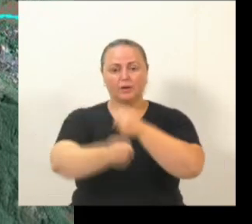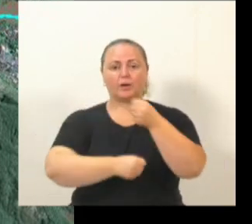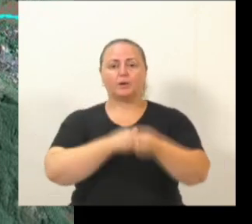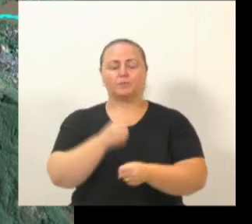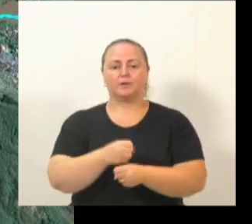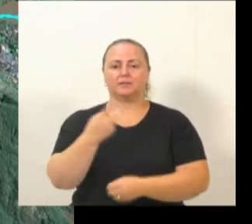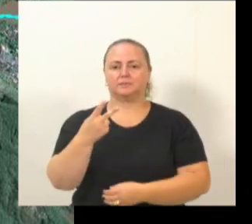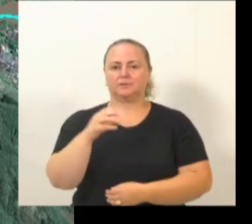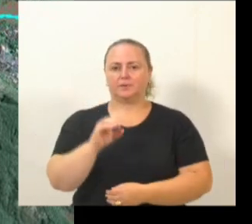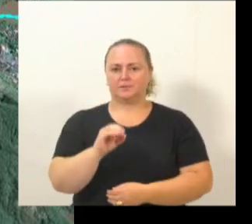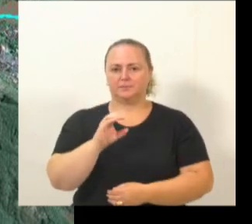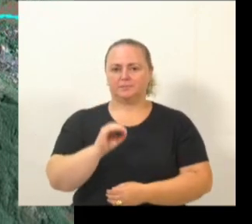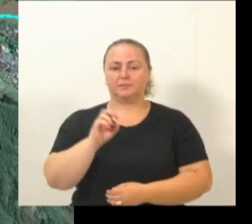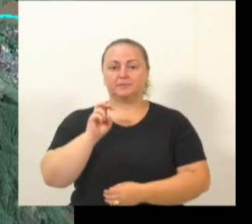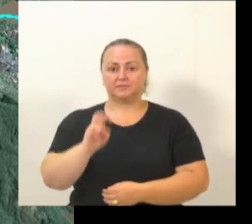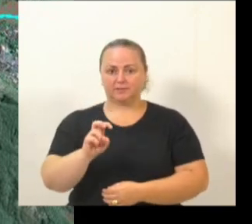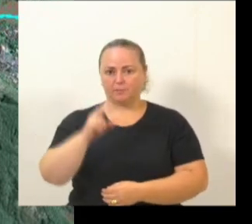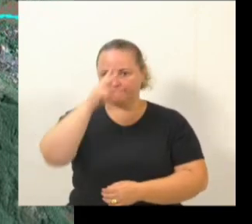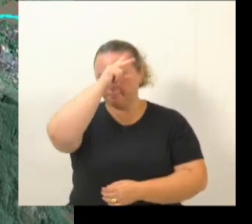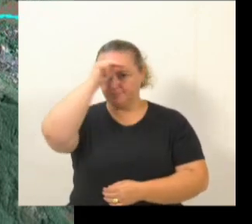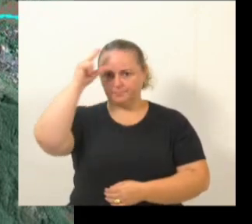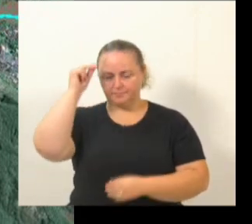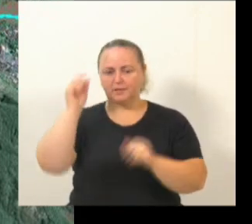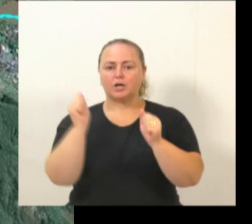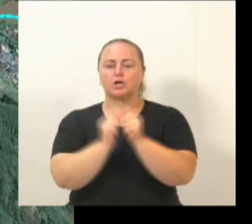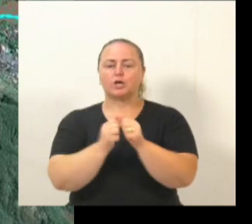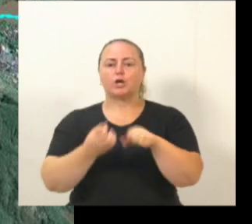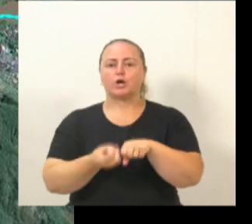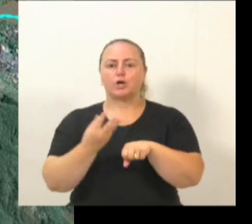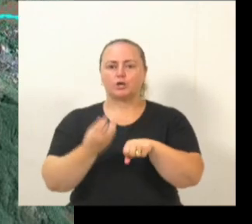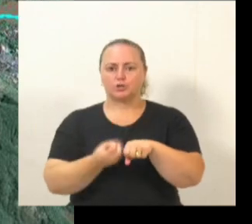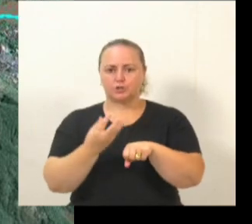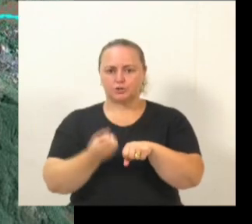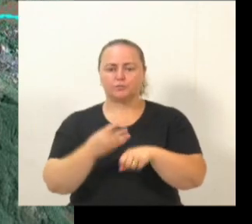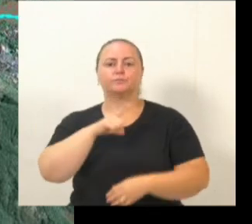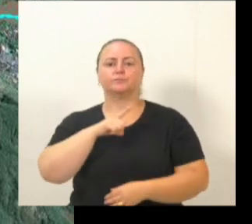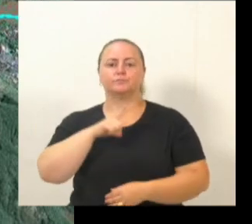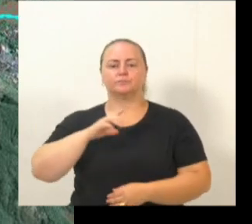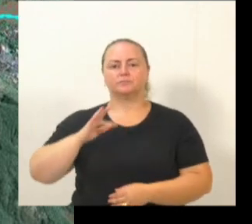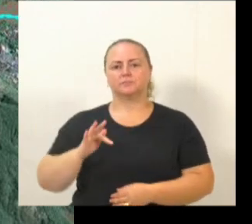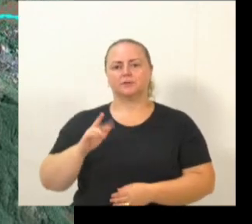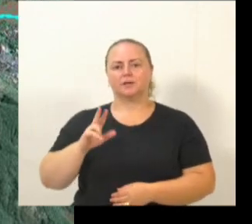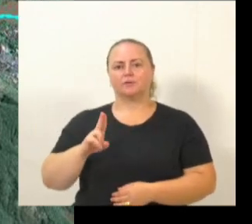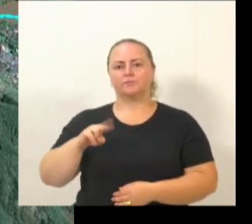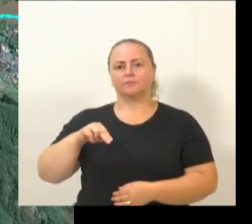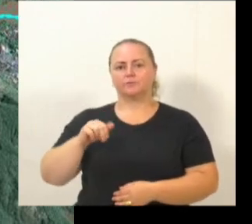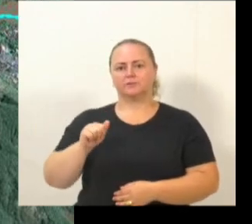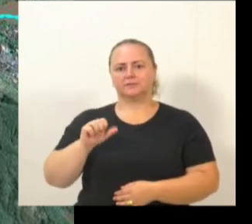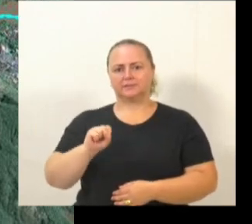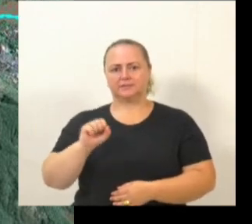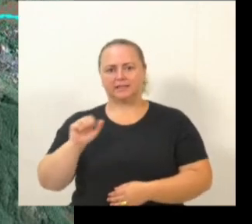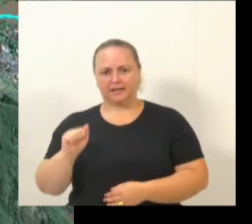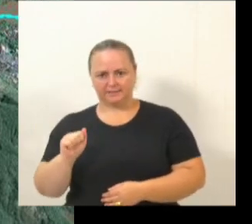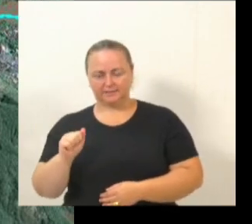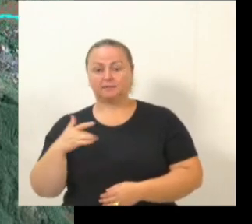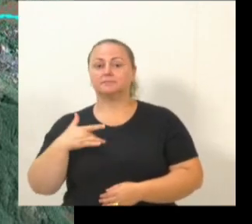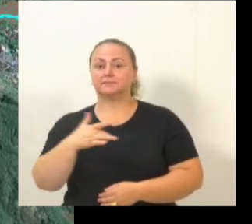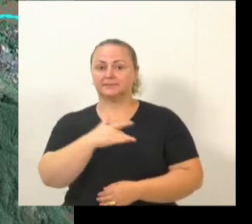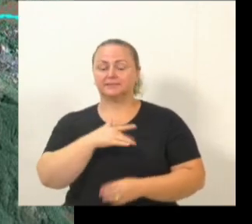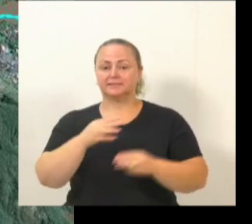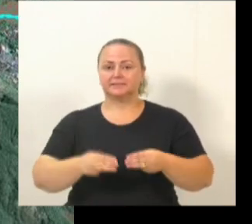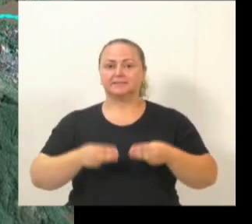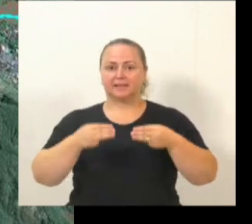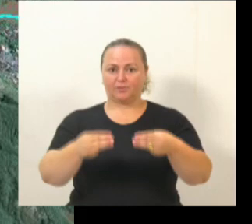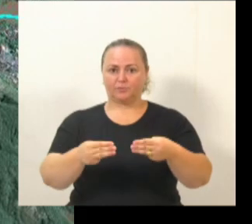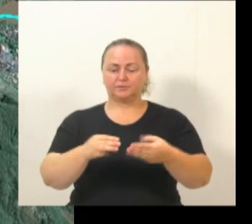SAMAI buscaram financiamento do FUNASA, Ministério da Saúde, para fazer 4 sistemas,